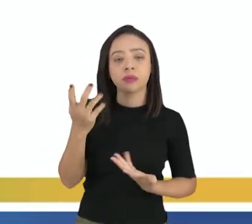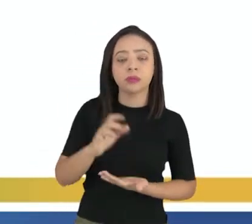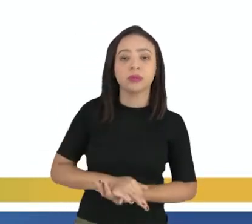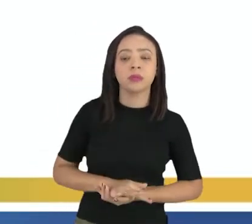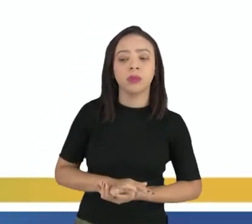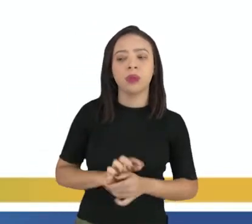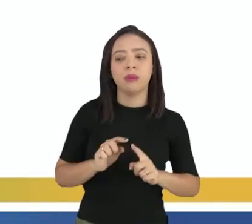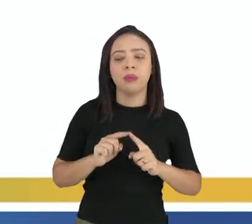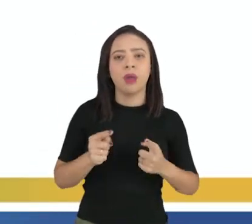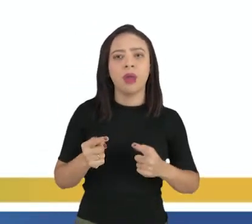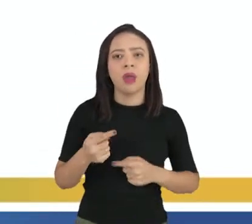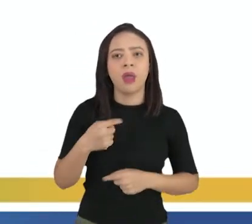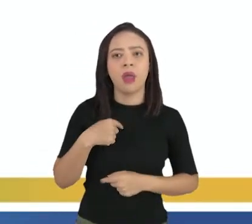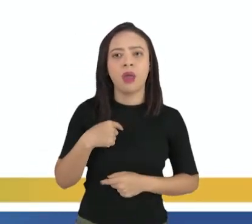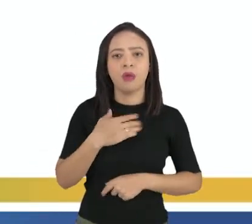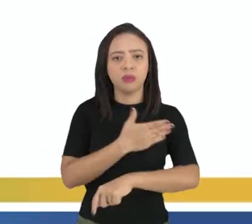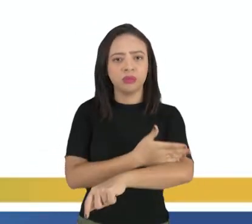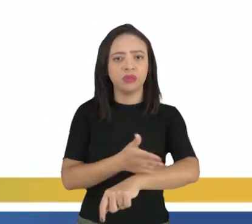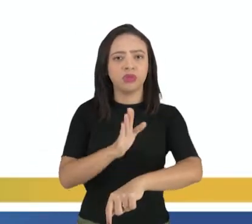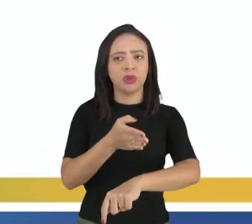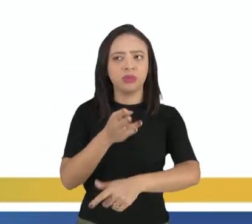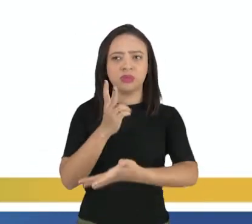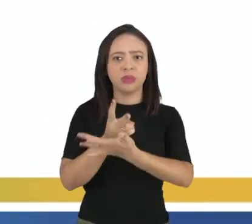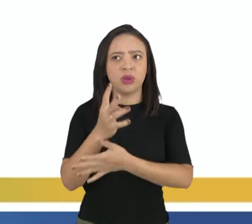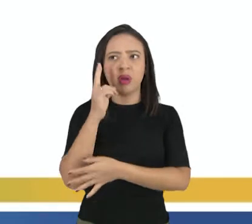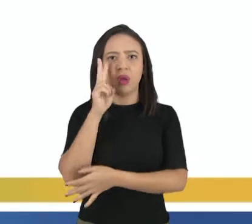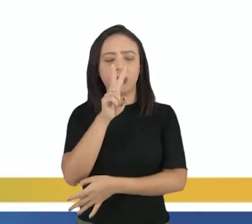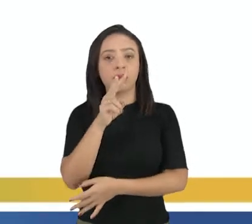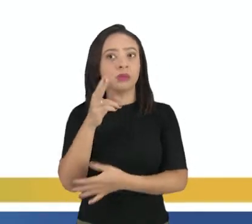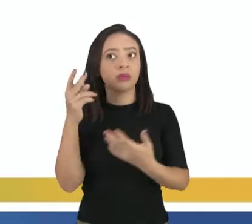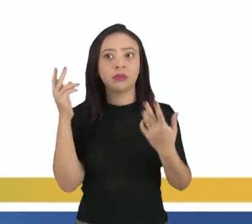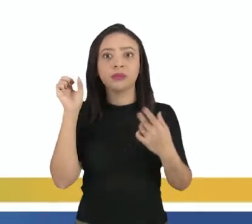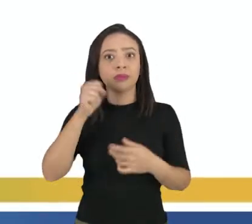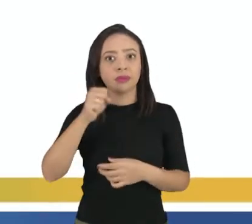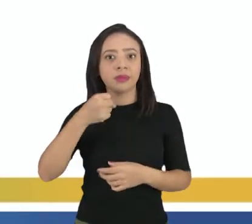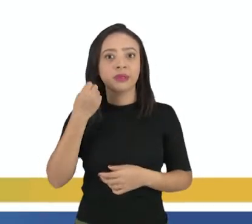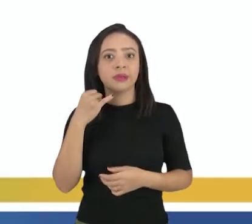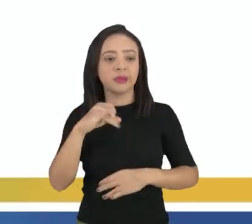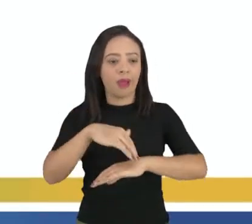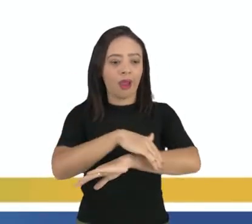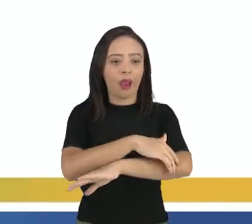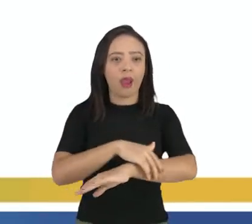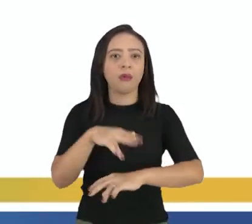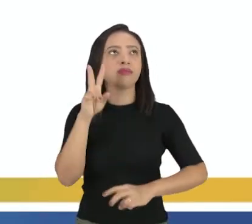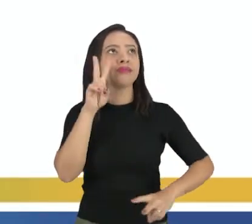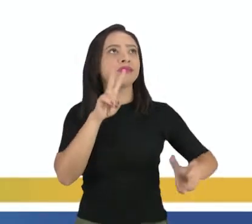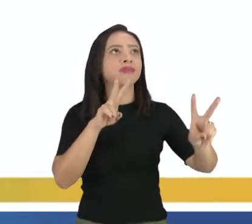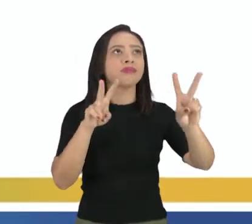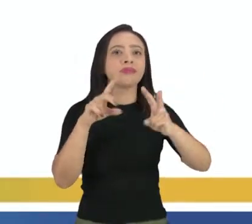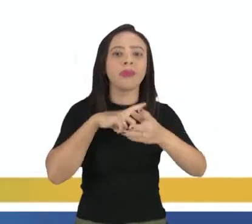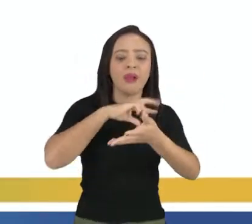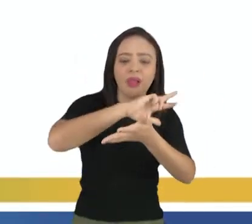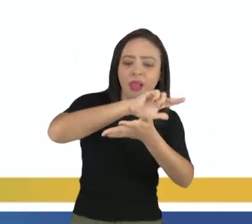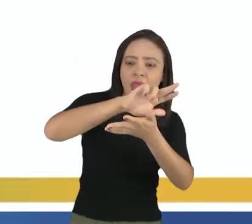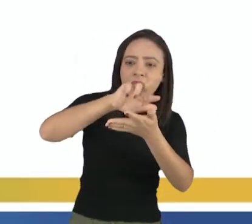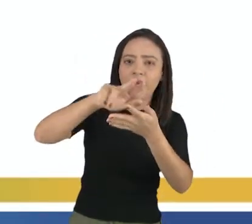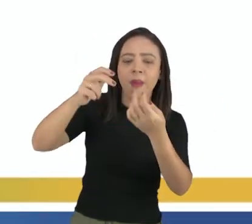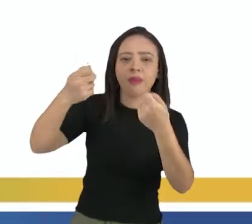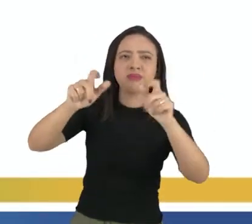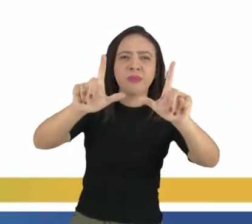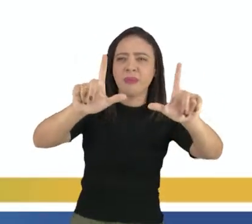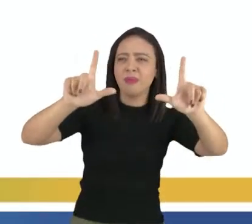mas será que eu estou acostumada a ver isso? Claro, se a gente sair aí pela rua, nós deparamos com a infinidade de